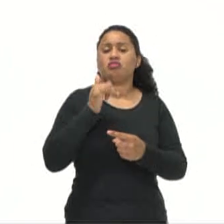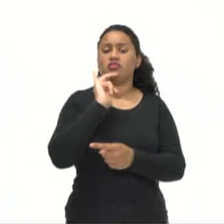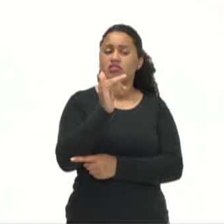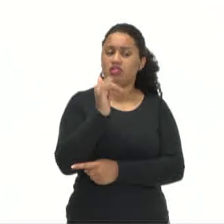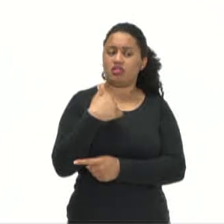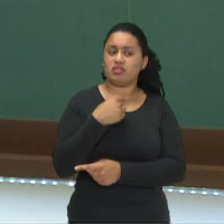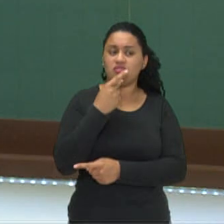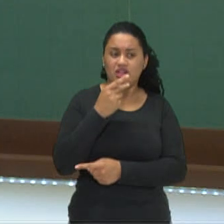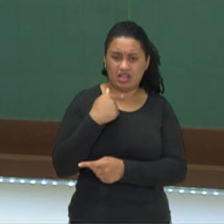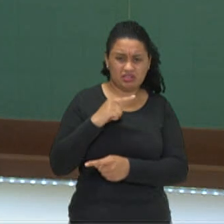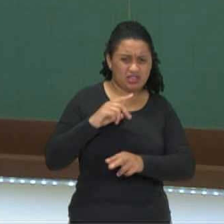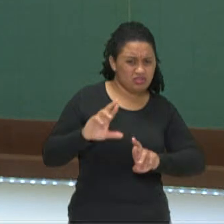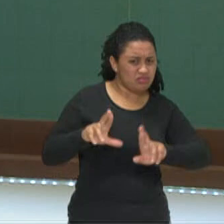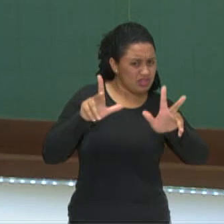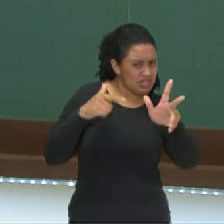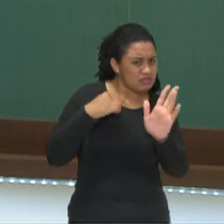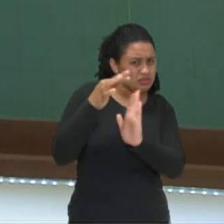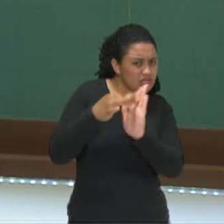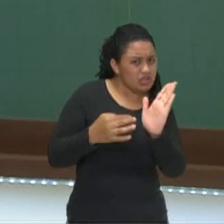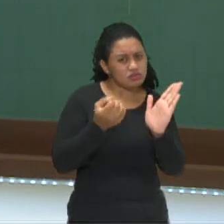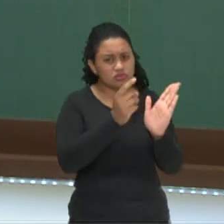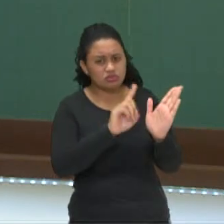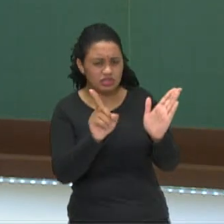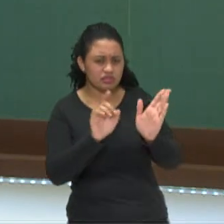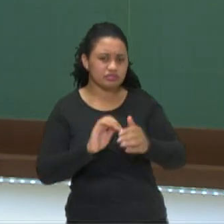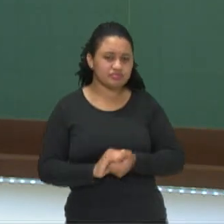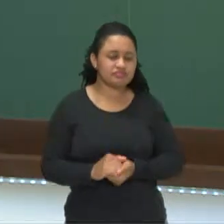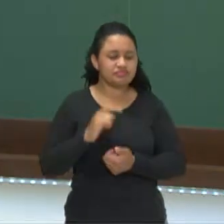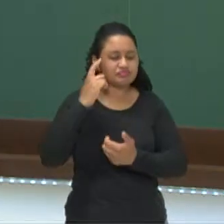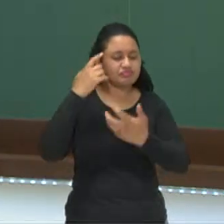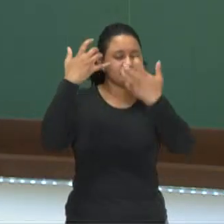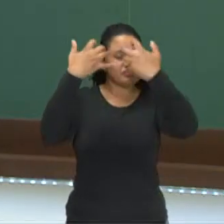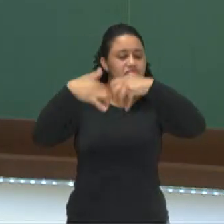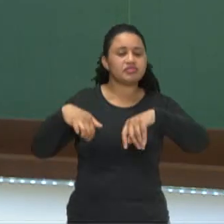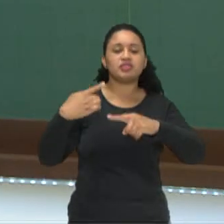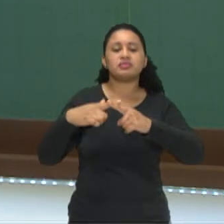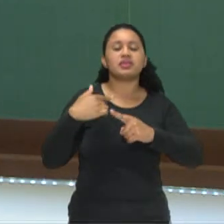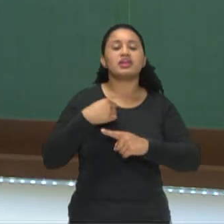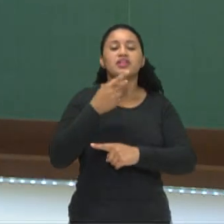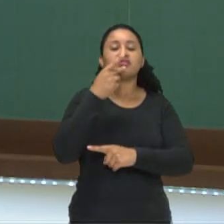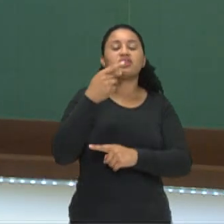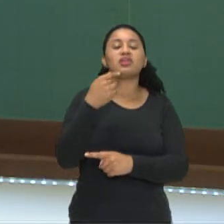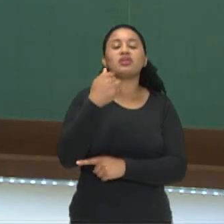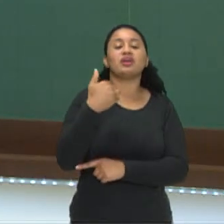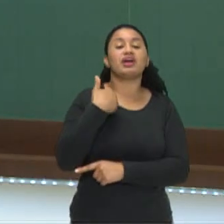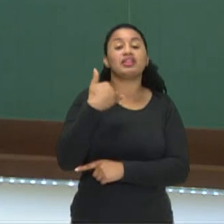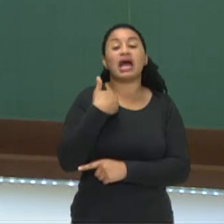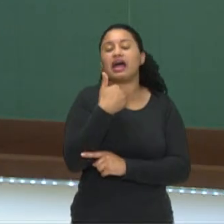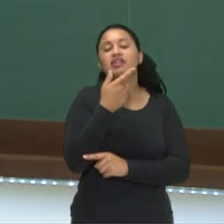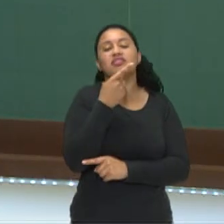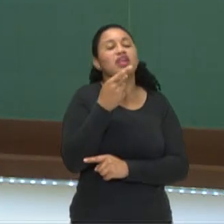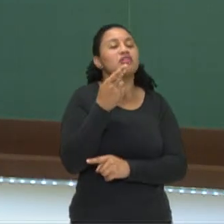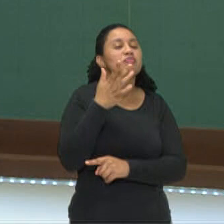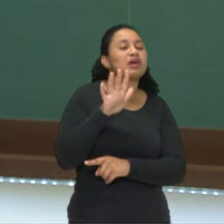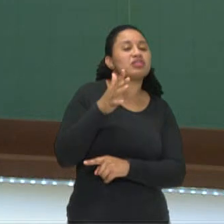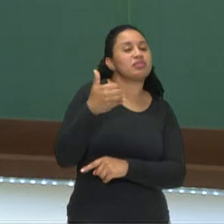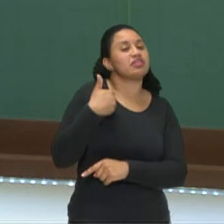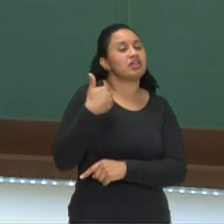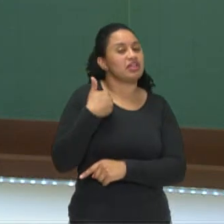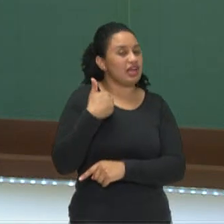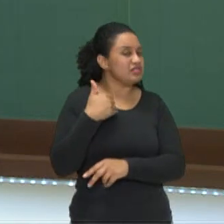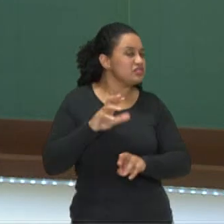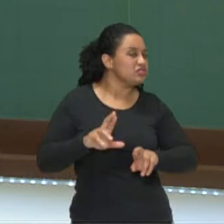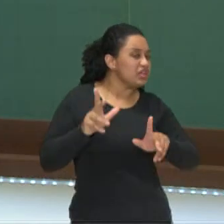alguma diferença no texto? Então, pensa um pouquinho, por que ele colocou ali, né, uma dica ali da idade dele? Faz